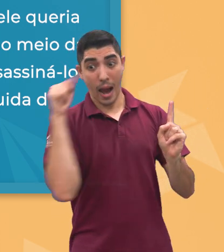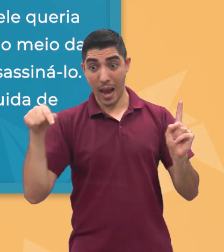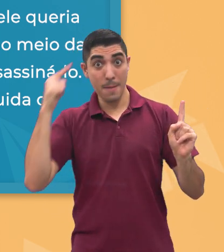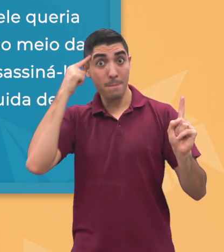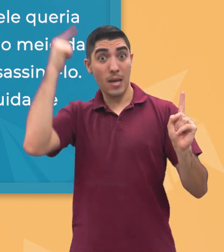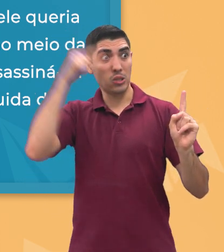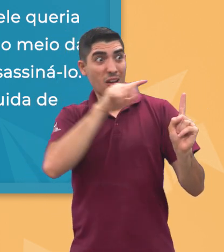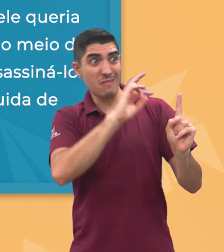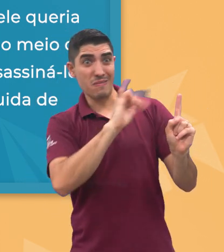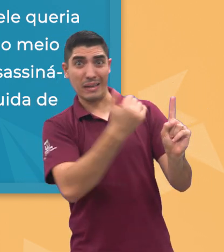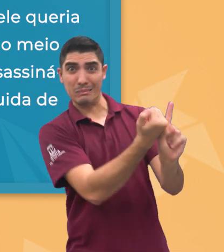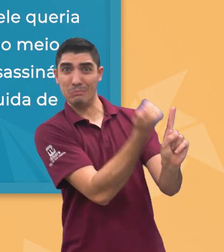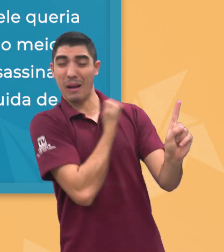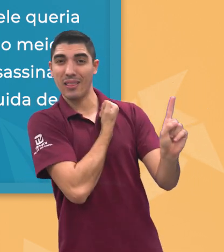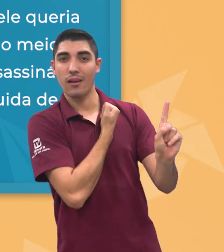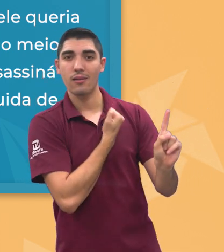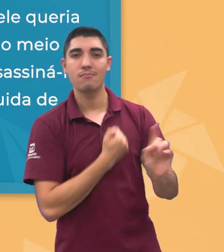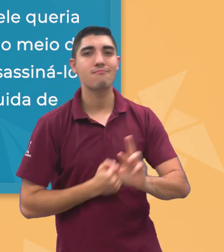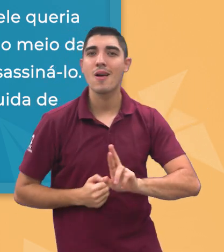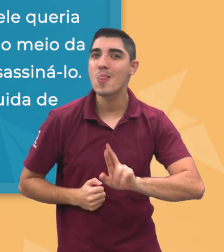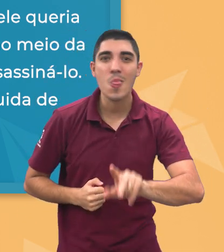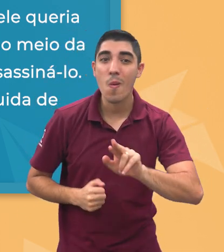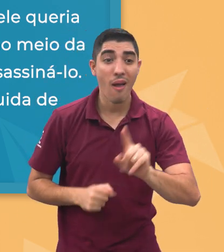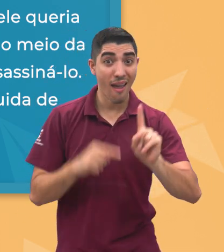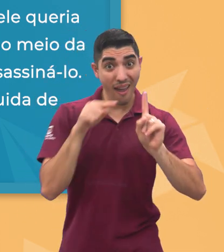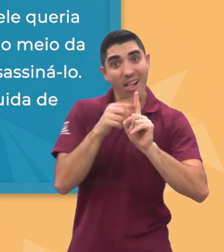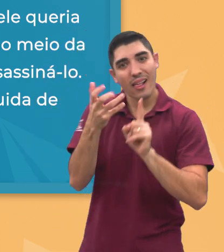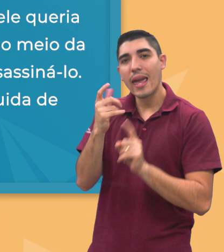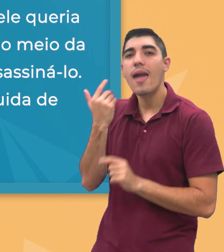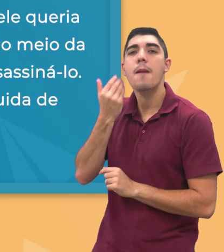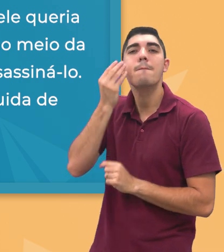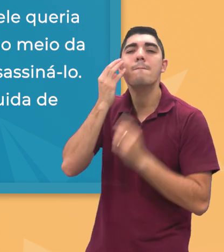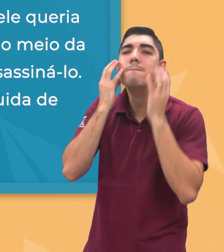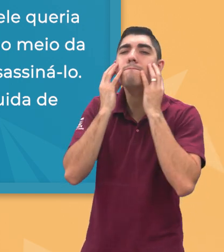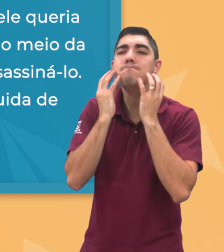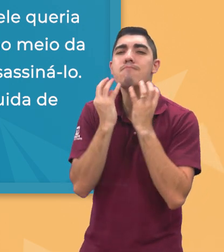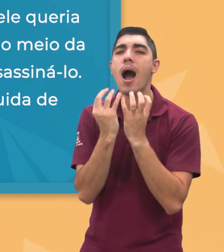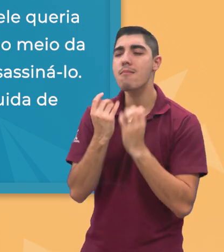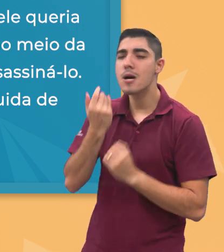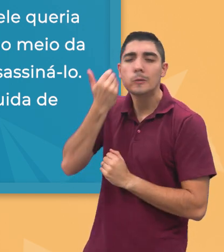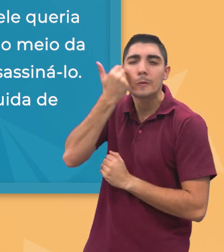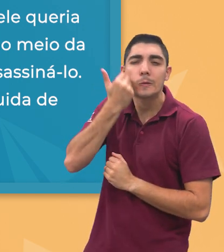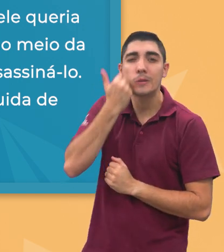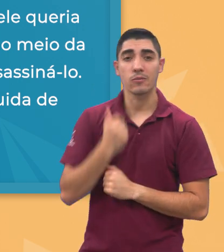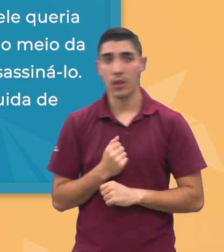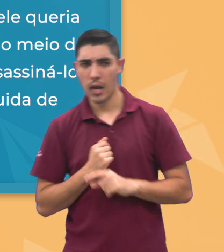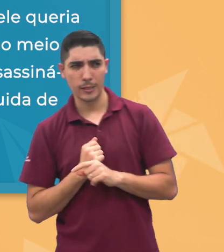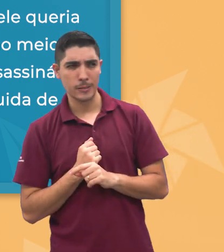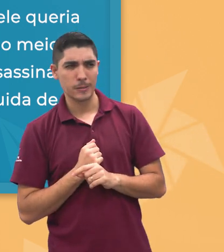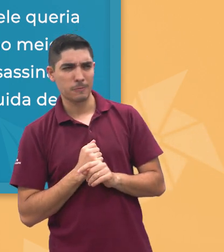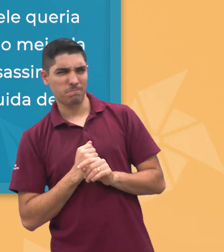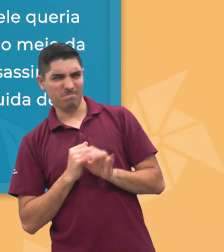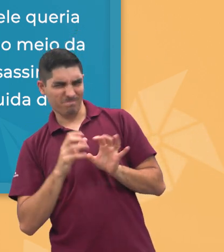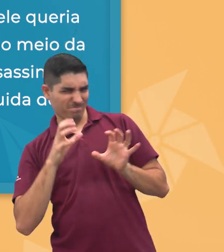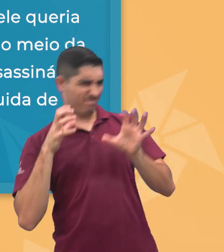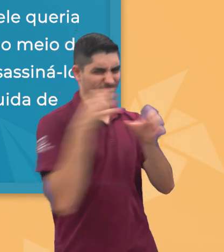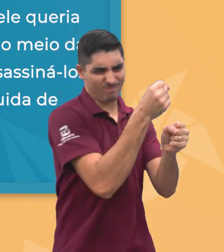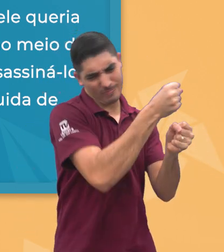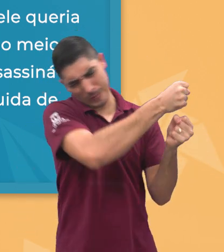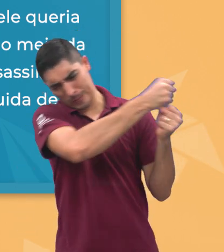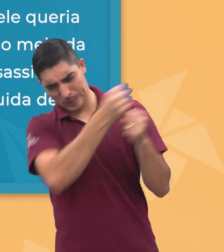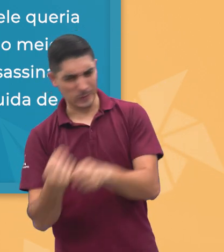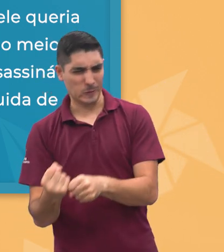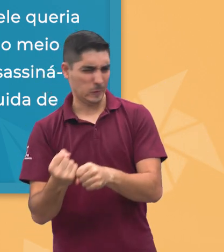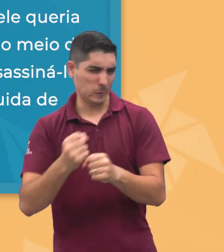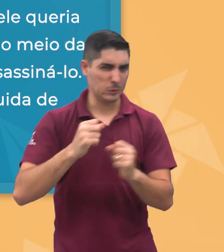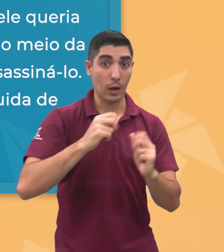rei, mas ele julgou que desejava assassiná-lo. O rei desarmou-a e ambos lutaram, fazendo